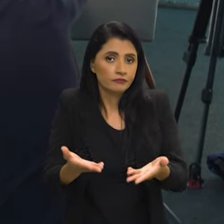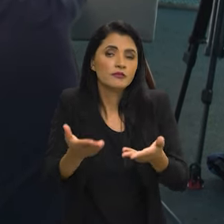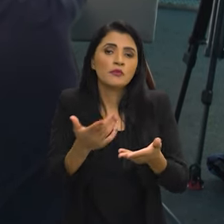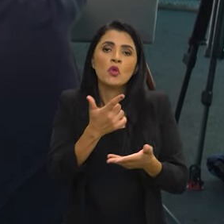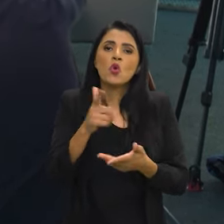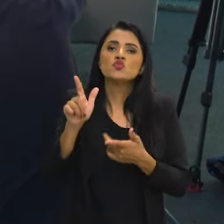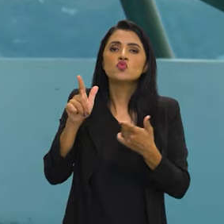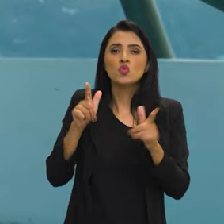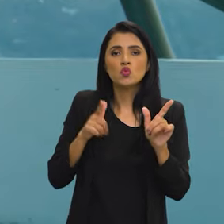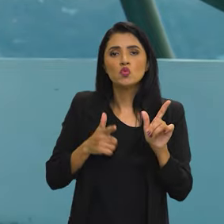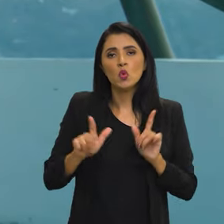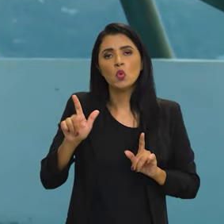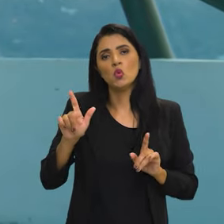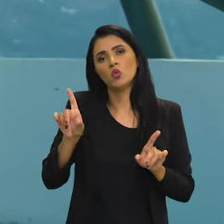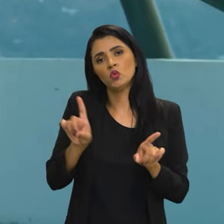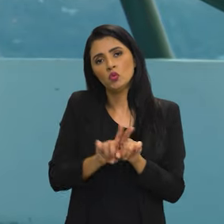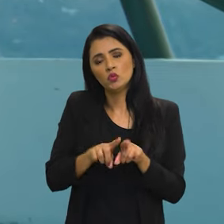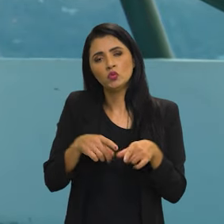outros